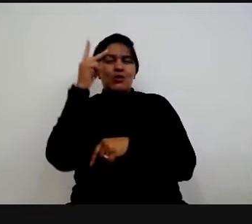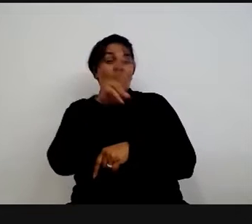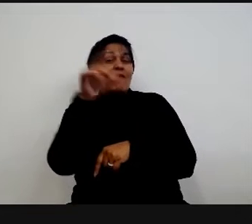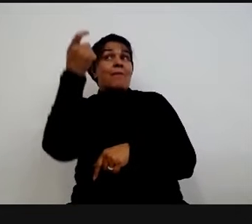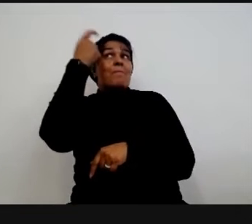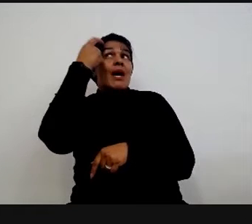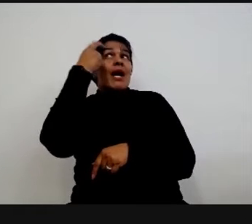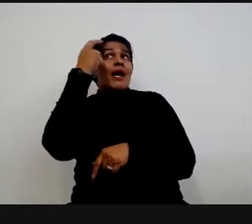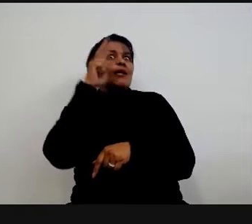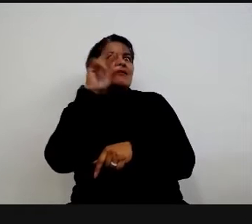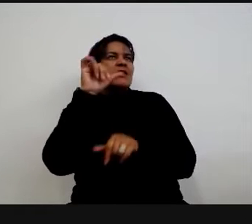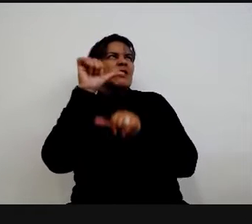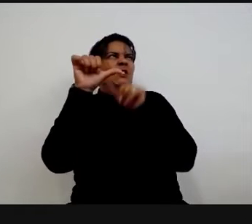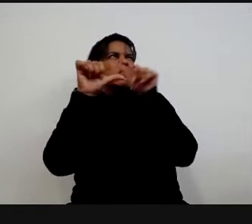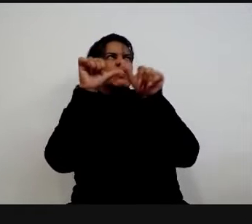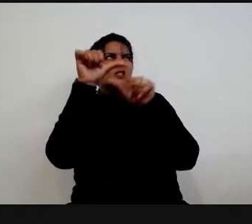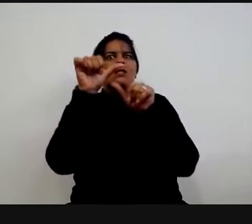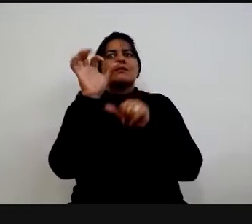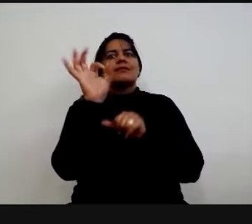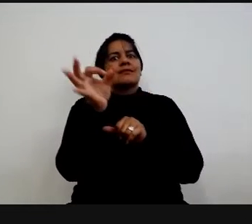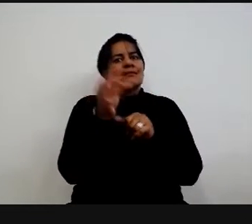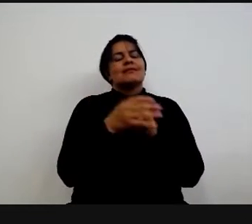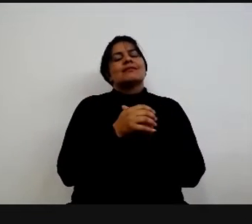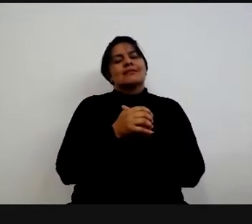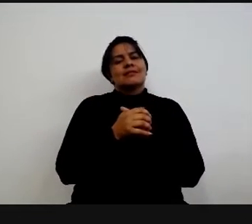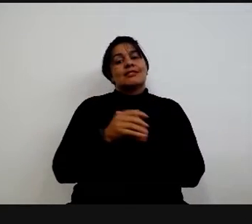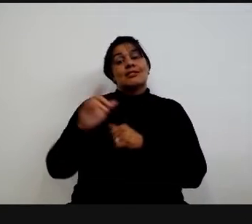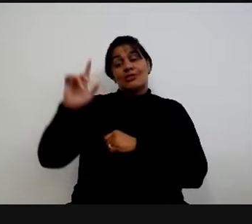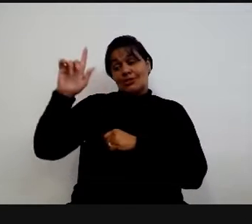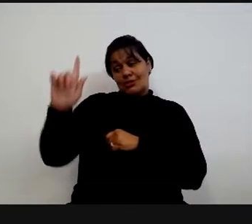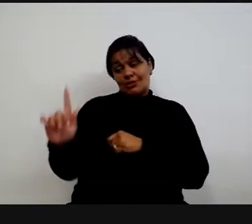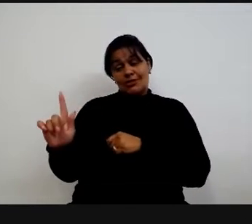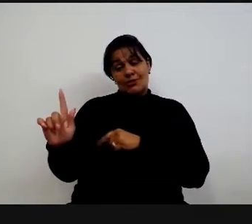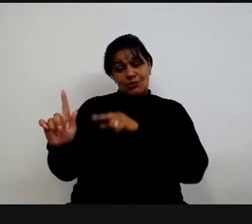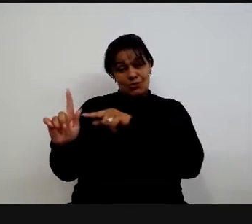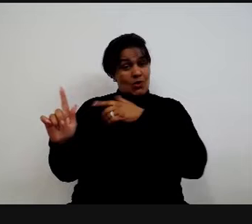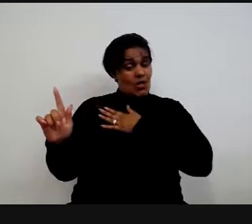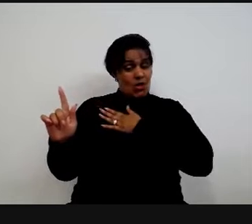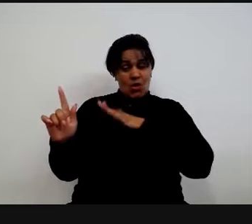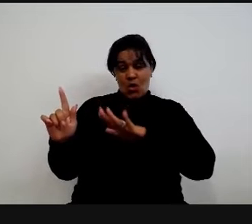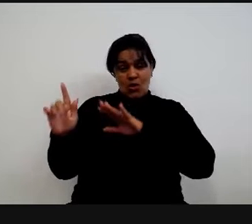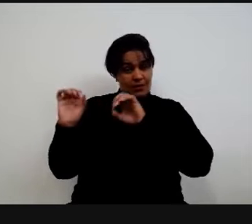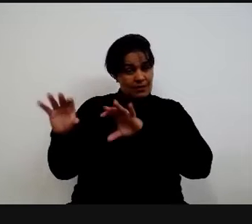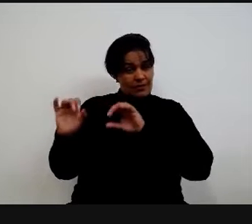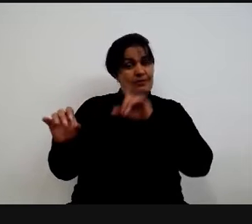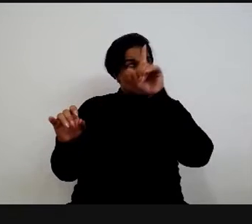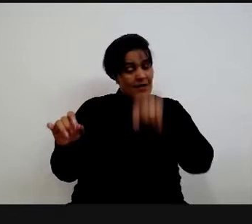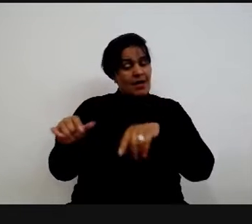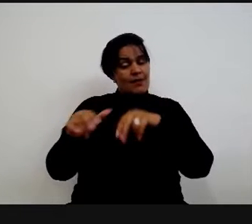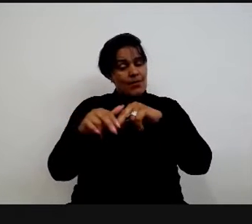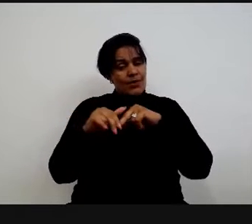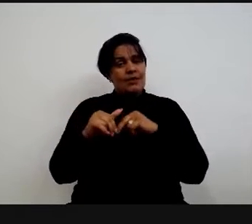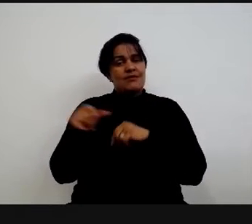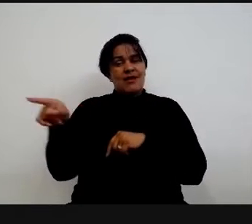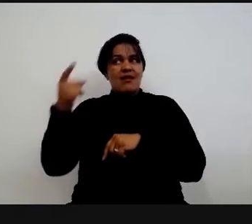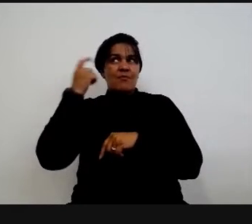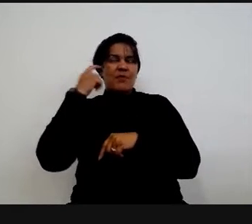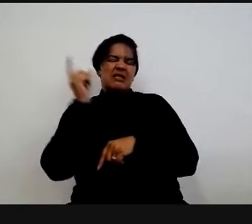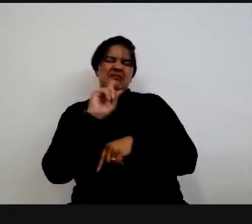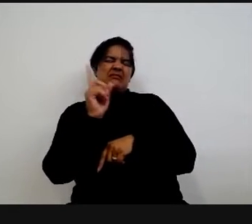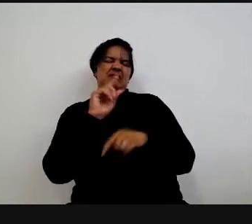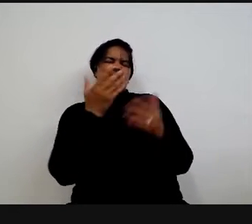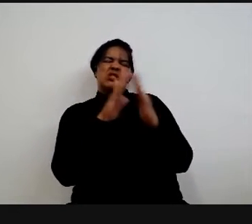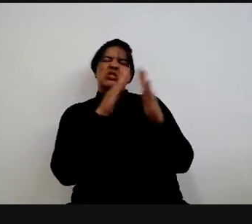do gestor com a educação. Esses gestores que a gente vê que não prestigiam a escola, que acham que a escola não deve